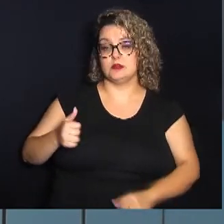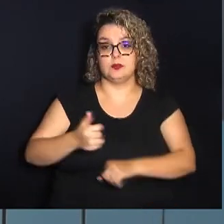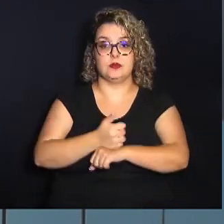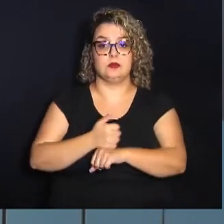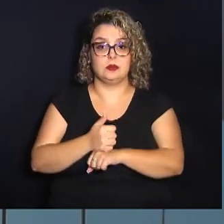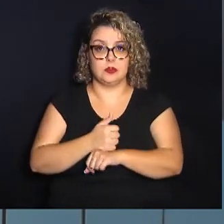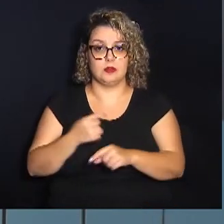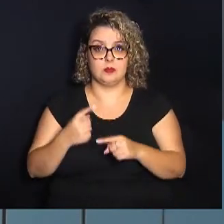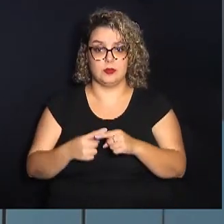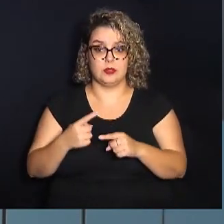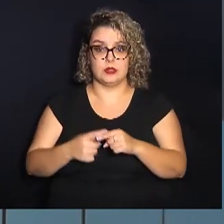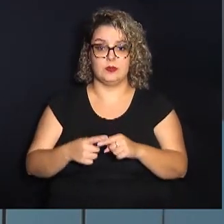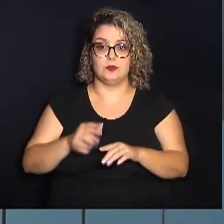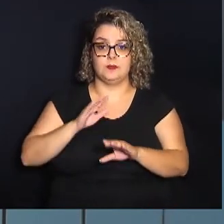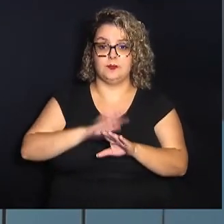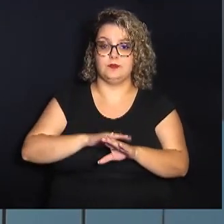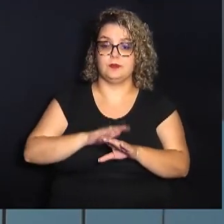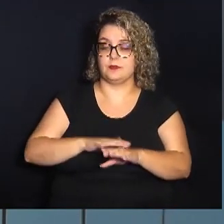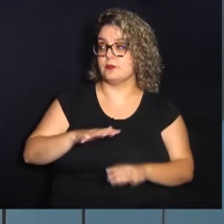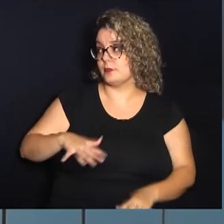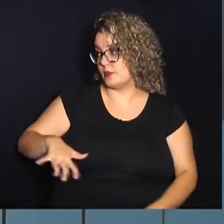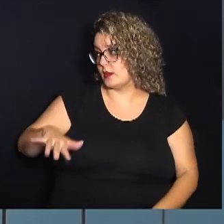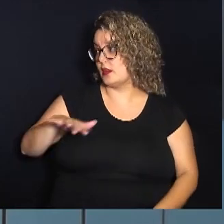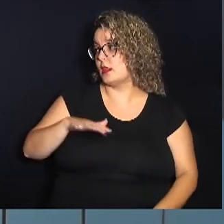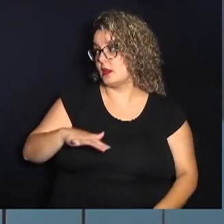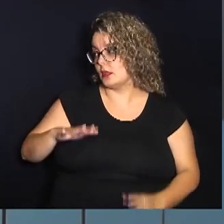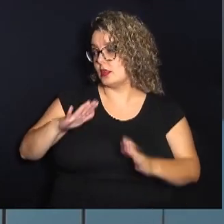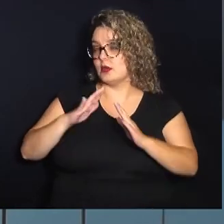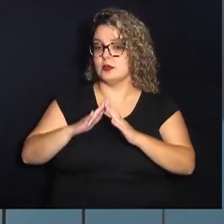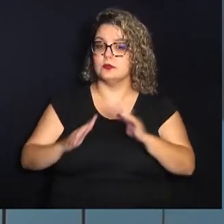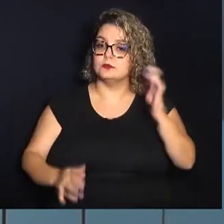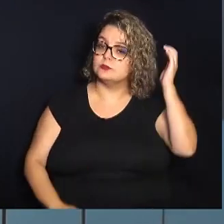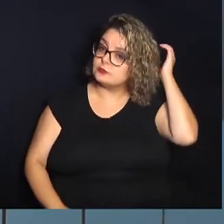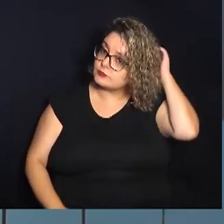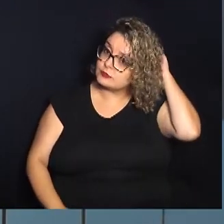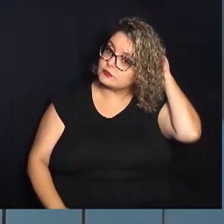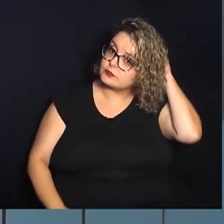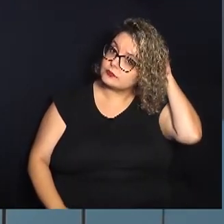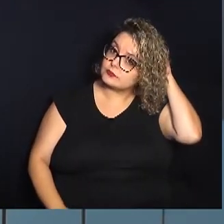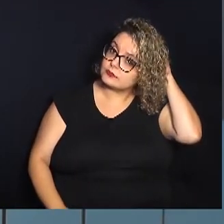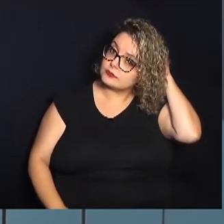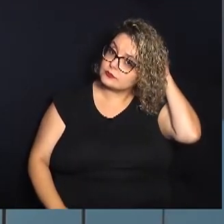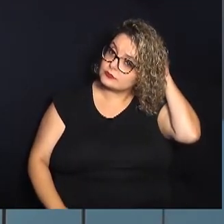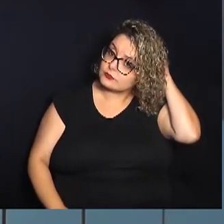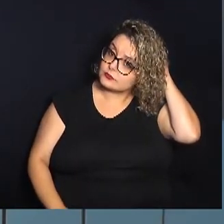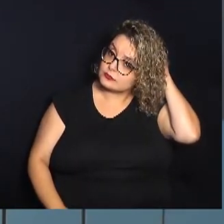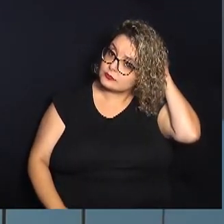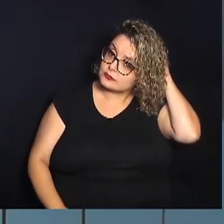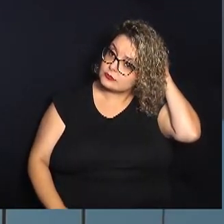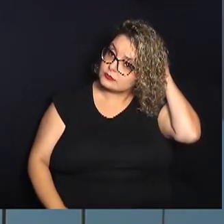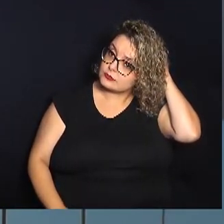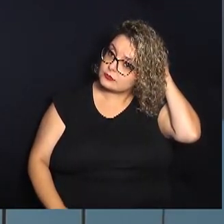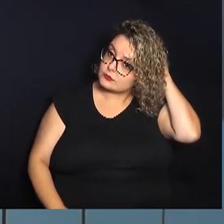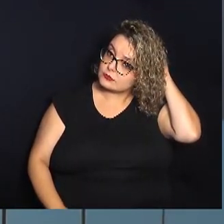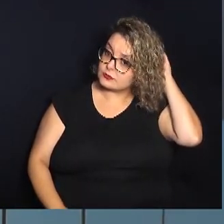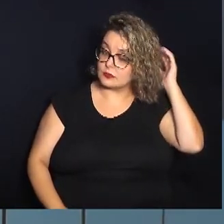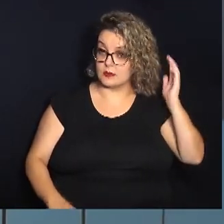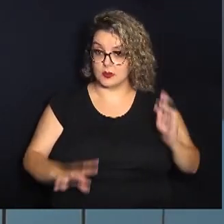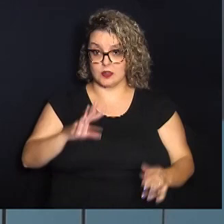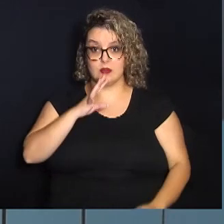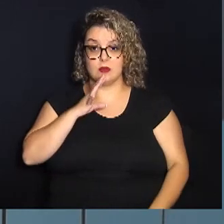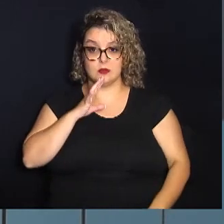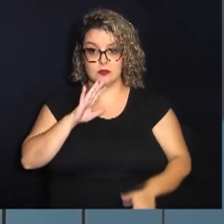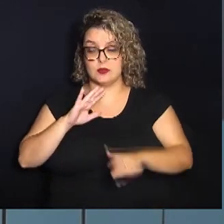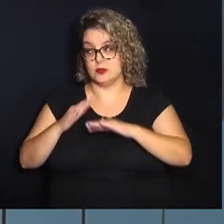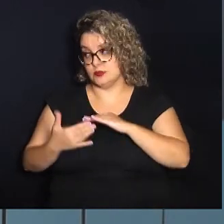eles atuam na sua área, né, de moradia, na sua área, no território de abrangência. Então eles conhecem os bairros, conhecem,